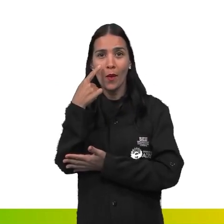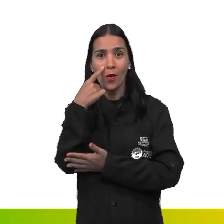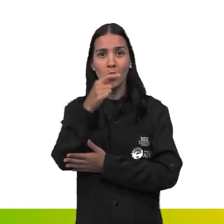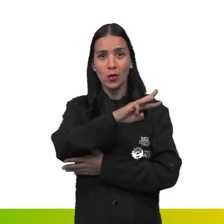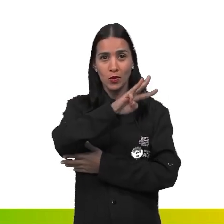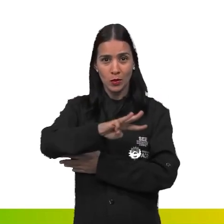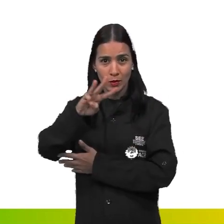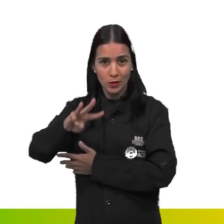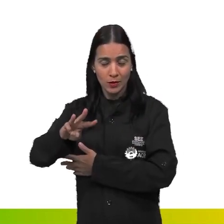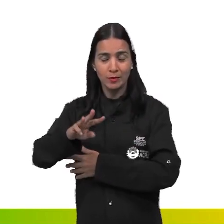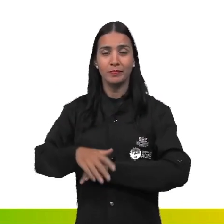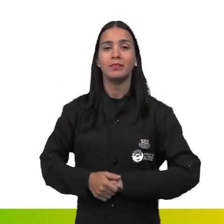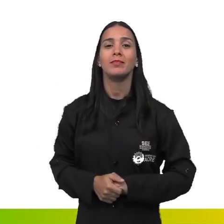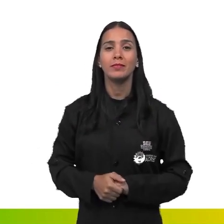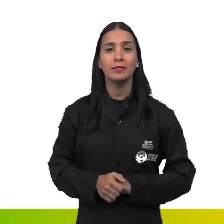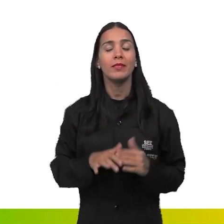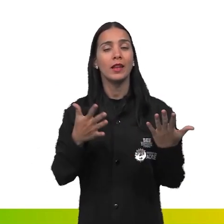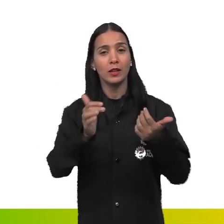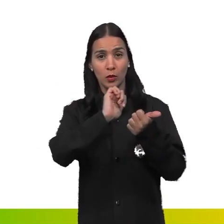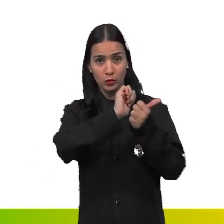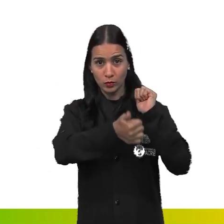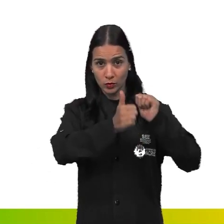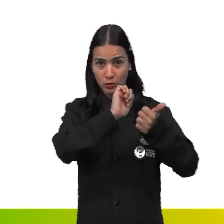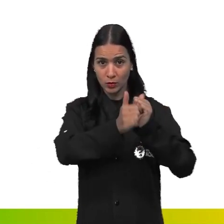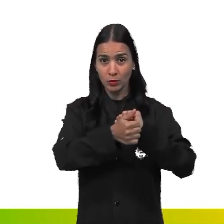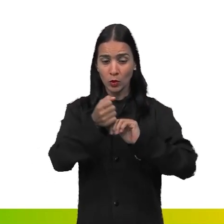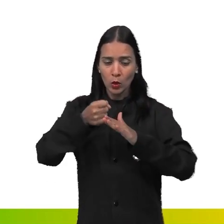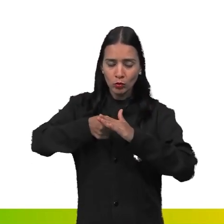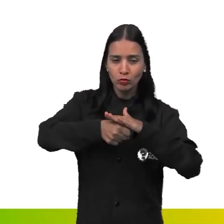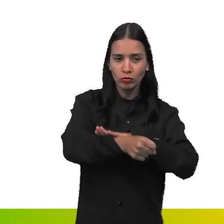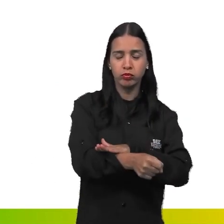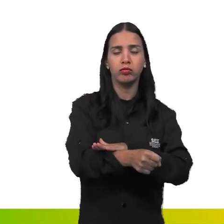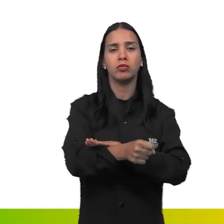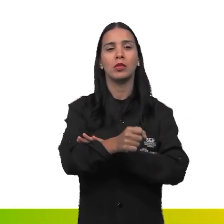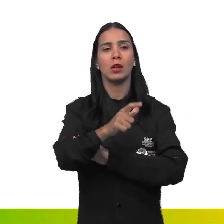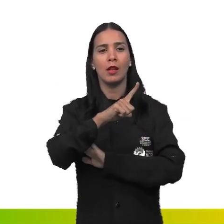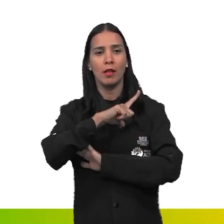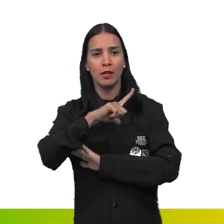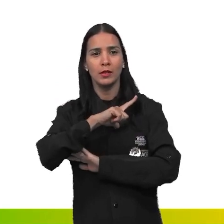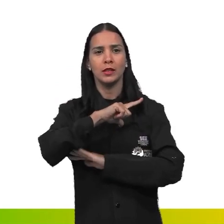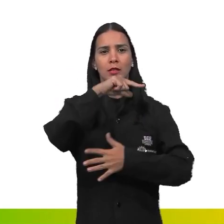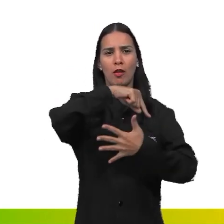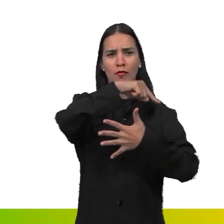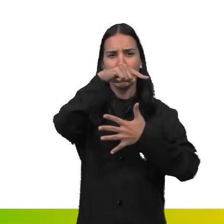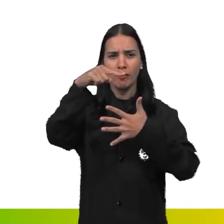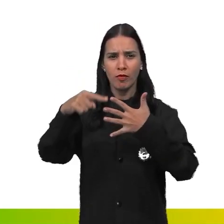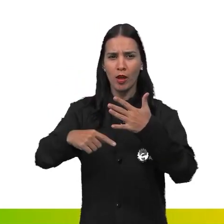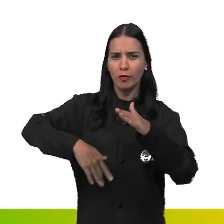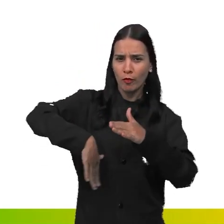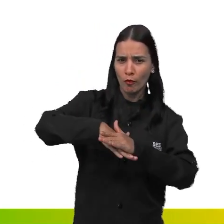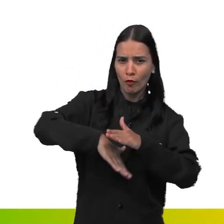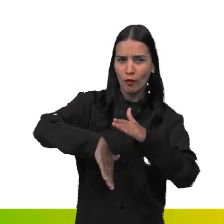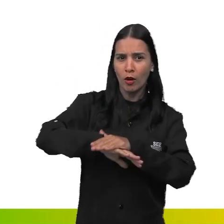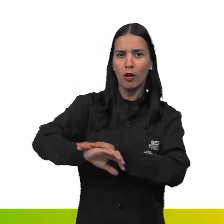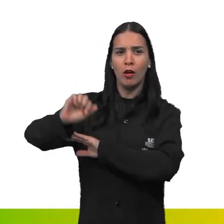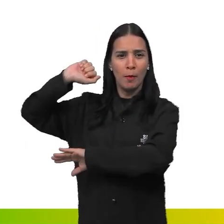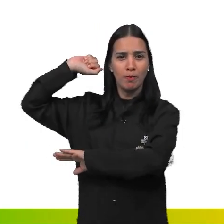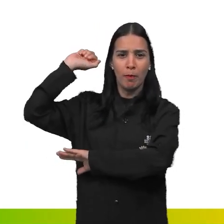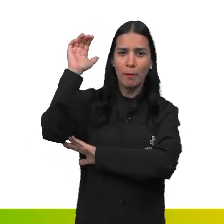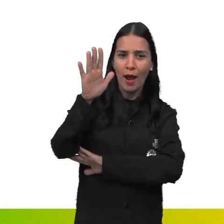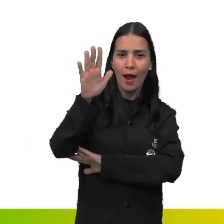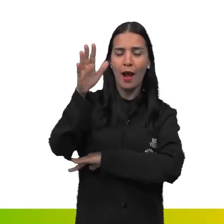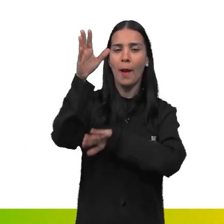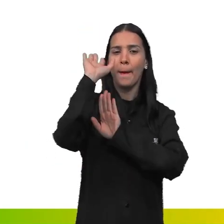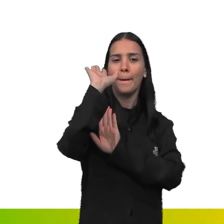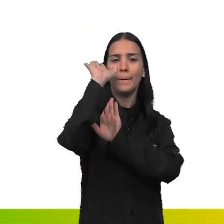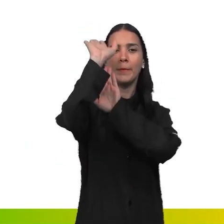agora. Os esportes de invasão, como futebol, handebol, basquete, handebol, basquete e